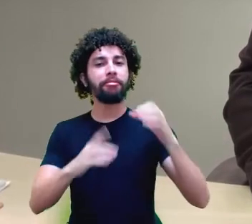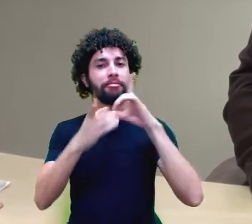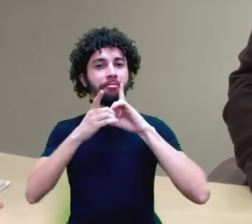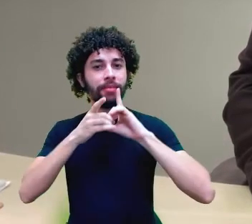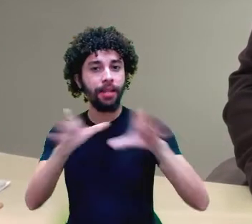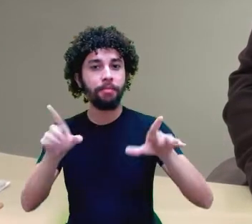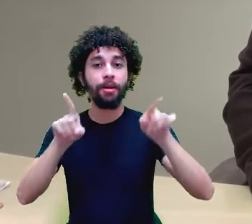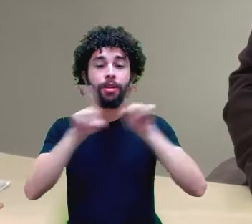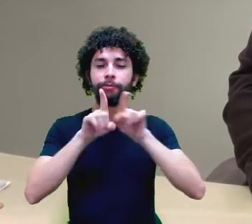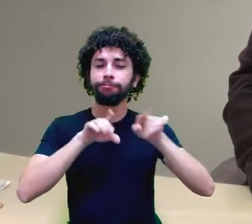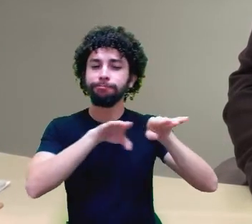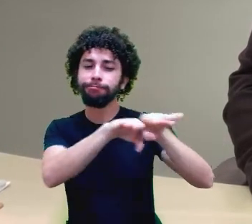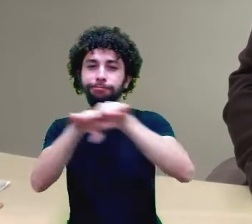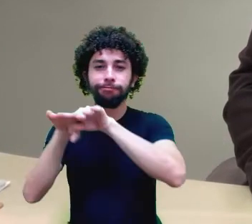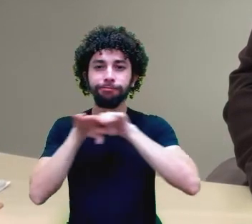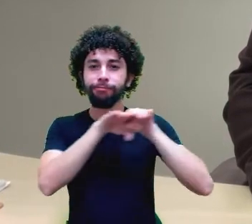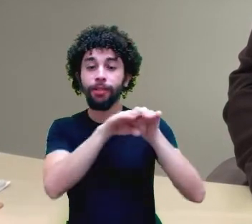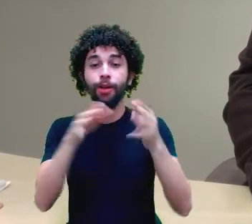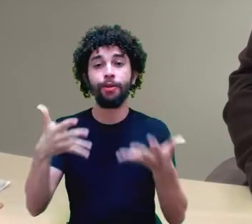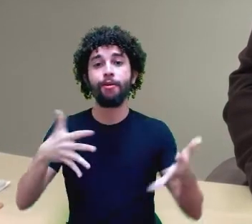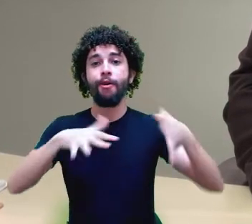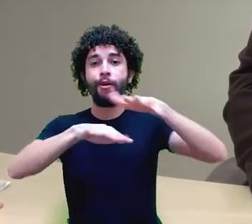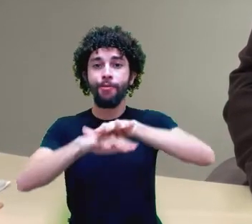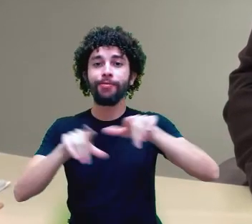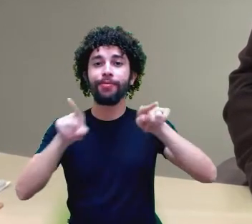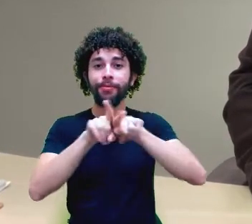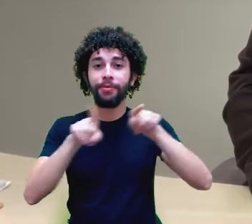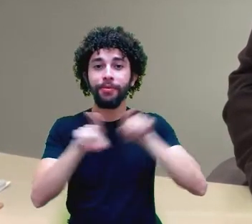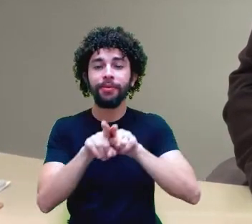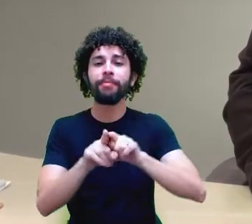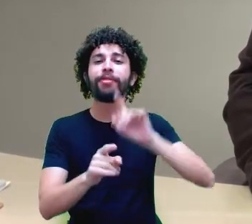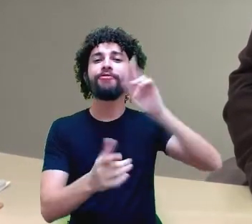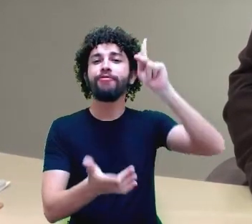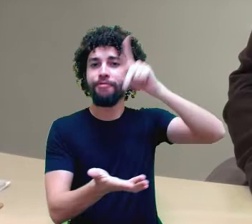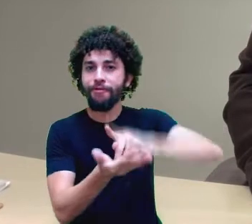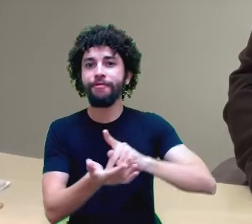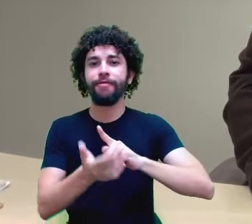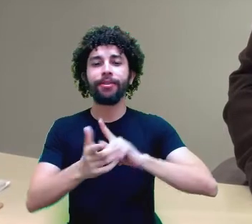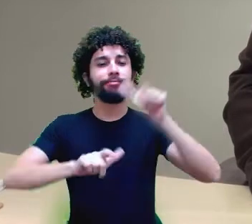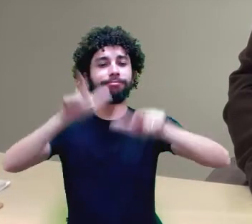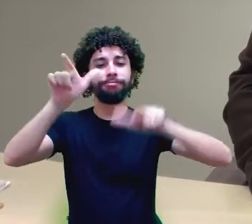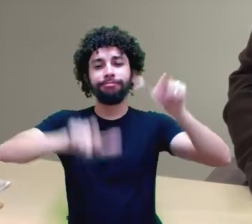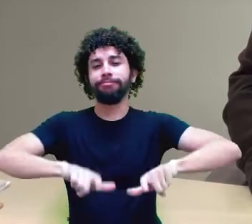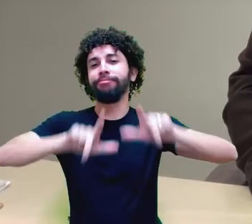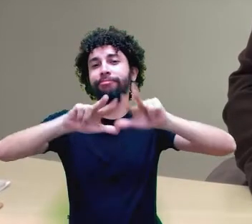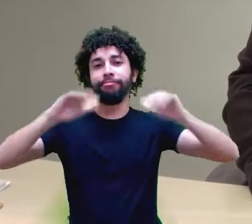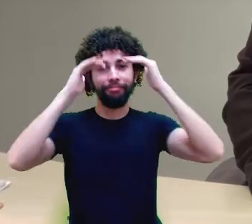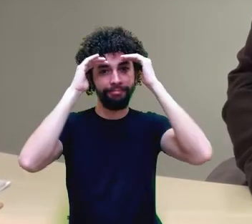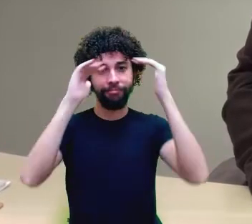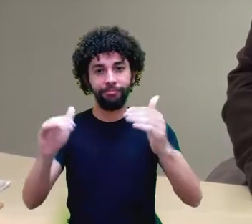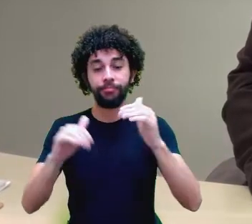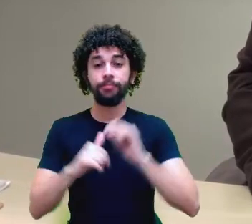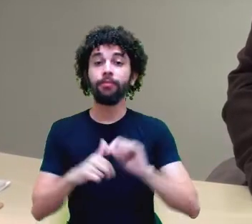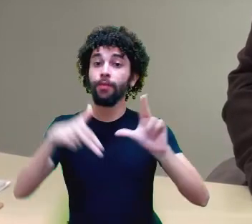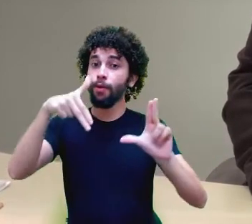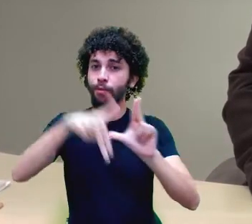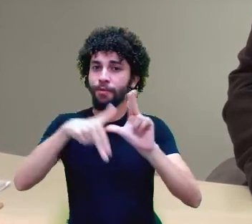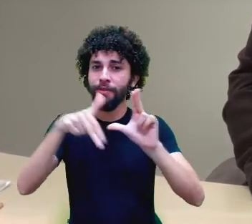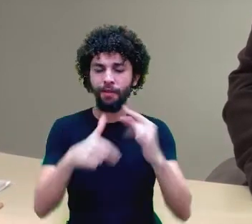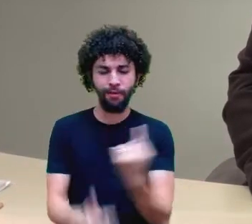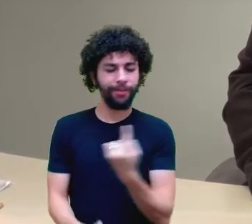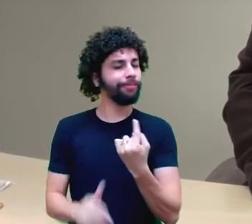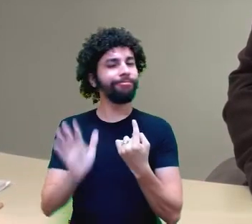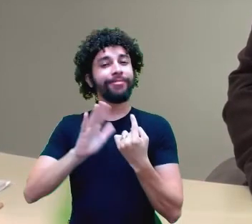sociedade justa, democrática, igualitária, inclusiva e afirmadamente diversa. A Unifesp